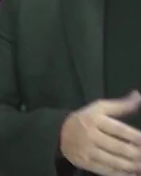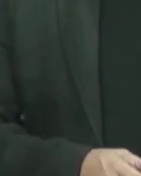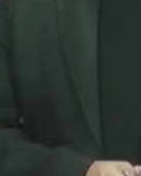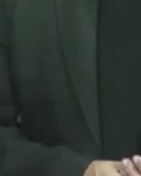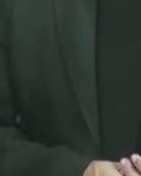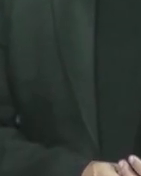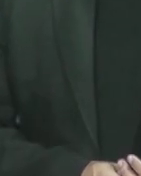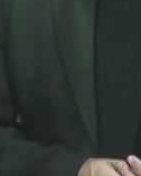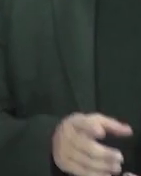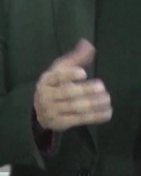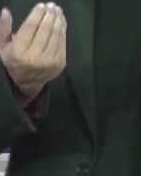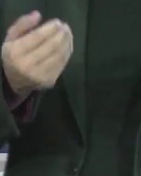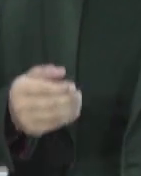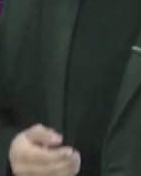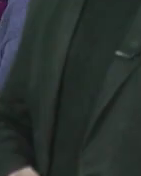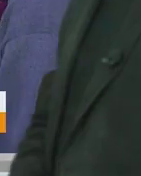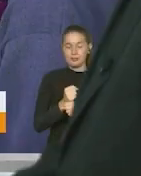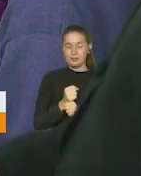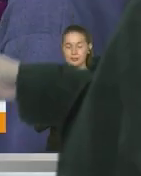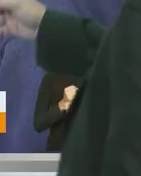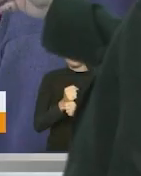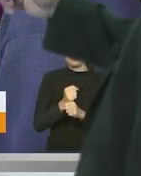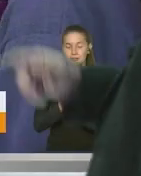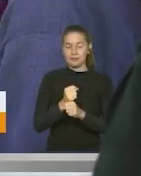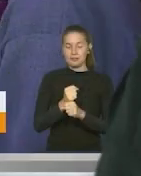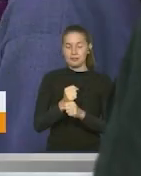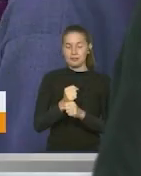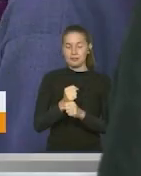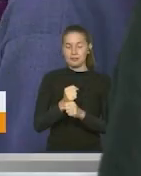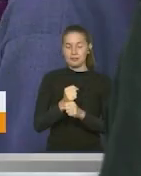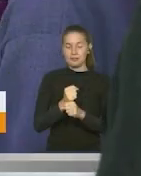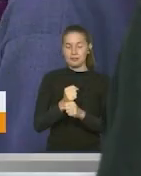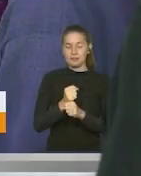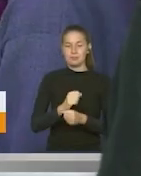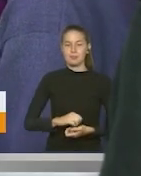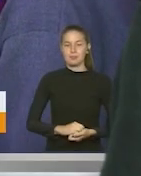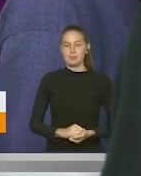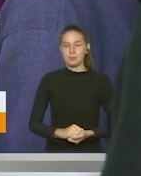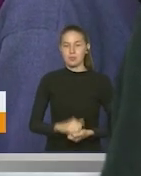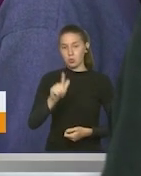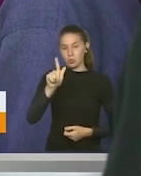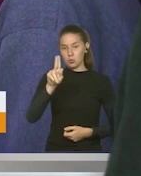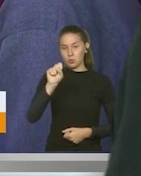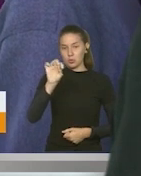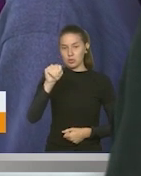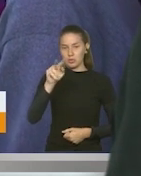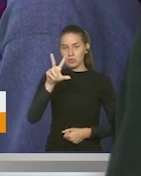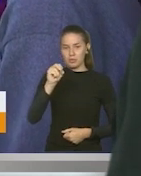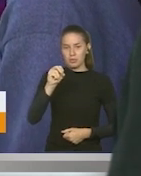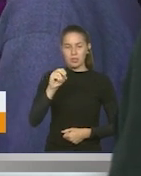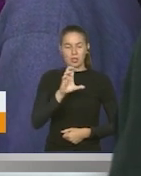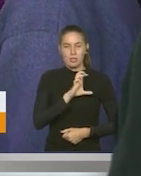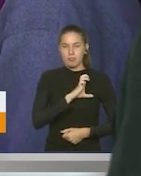faculdades, universidades de todo o Brasil. 714, vem comigo, vamos ver no telão da notícia. Gustavo é aficionado